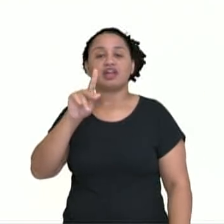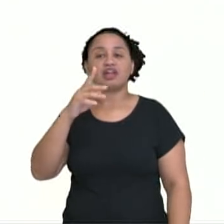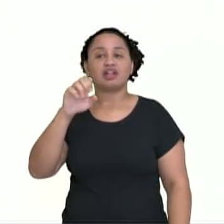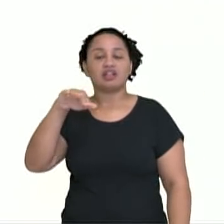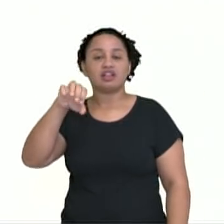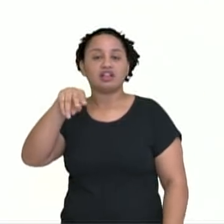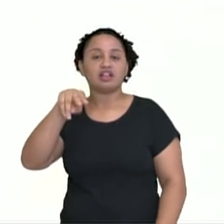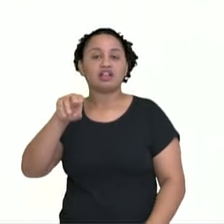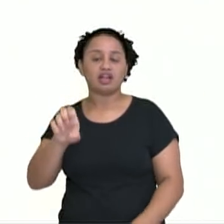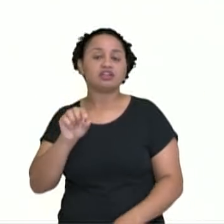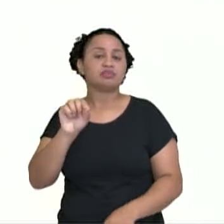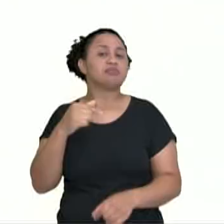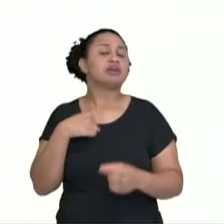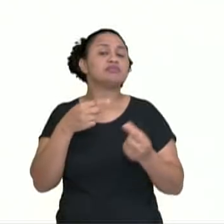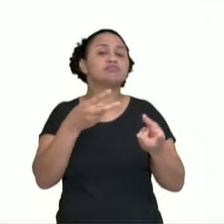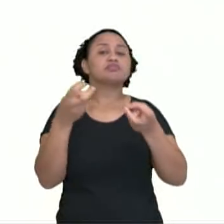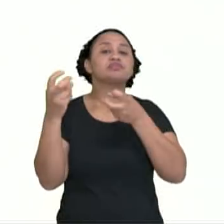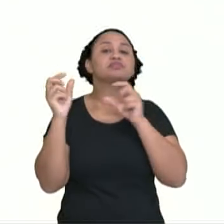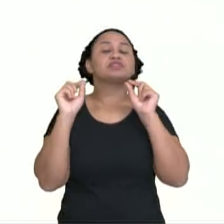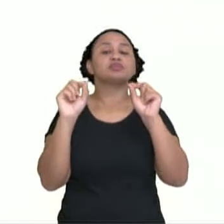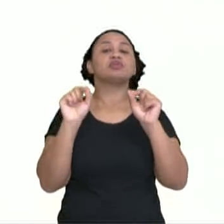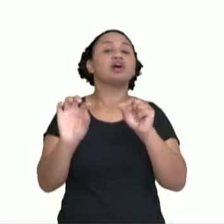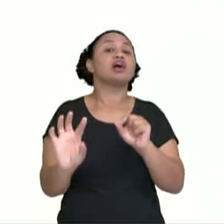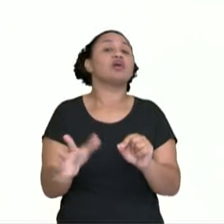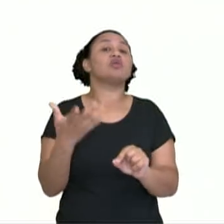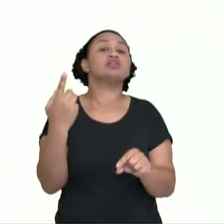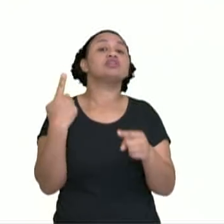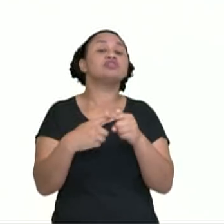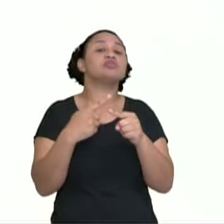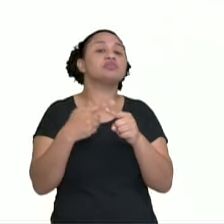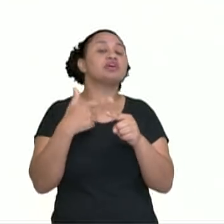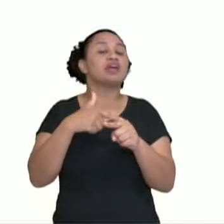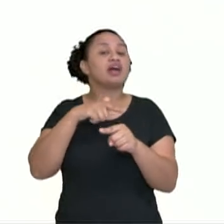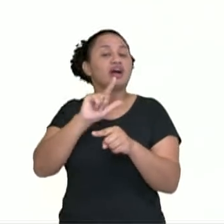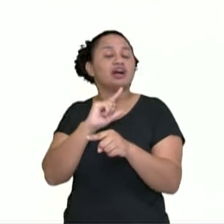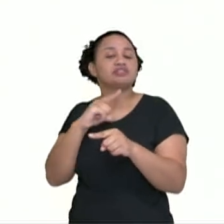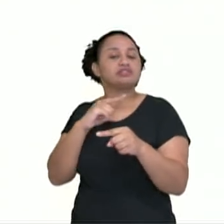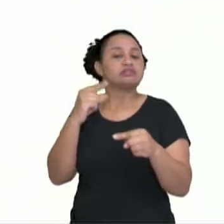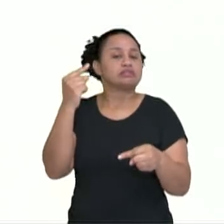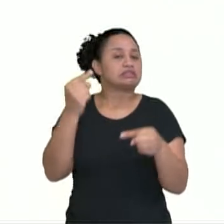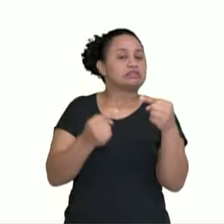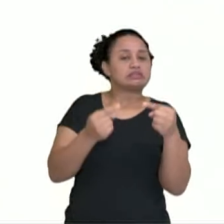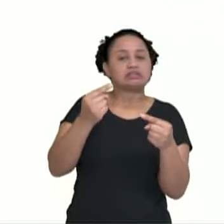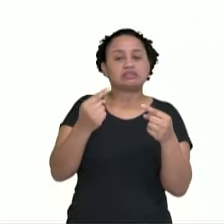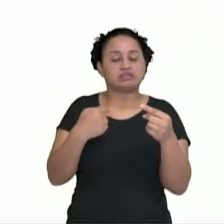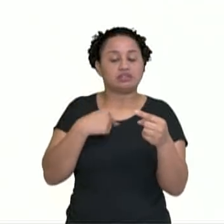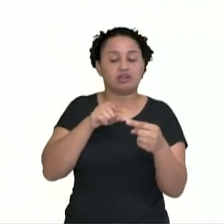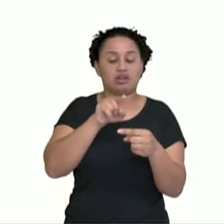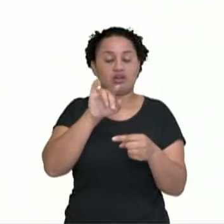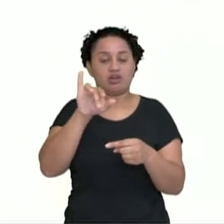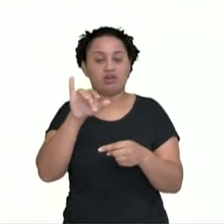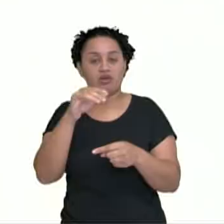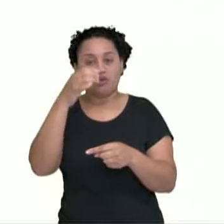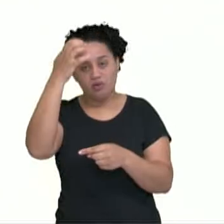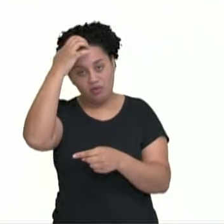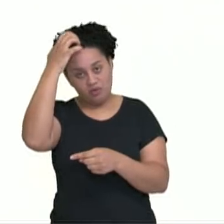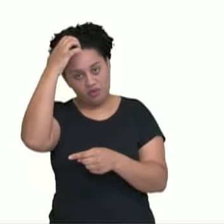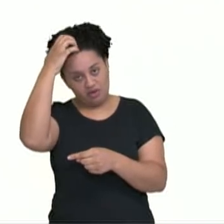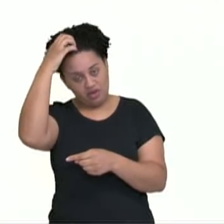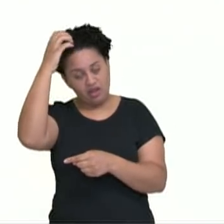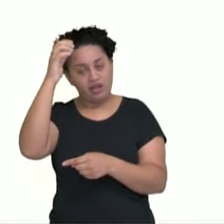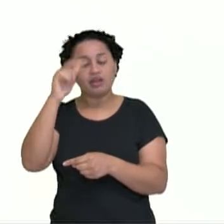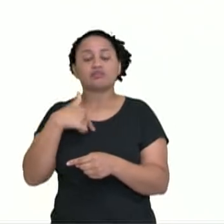Mas olha só, isso tudo vai ocorrer porque antes disso teve um embate, né, entre esse